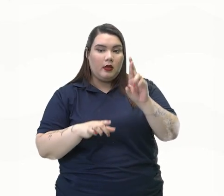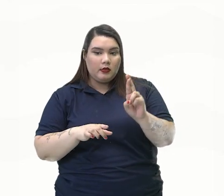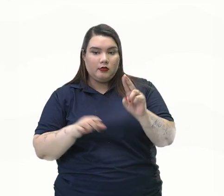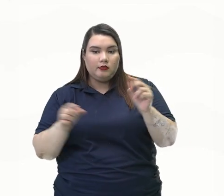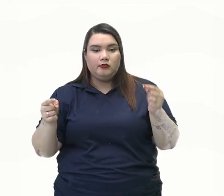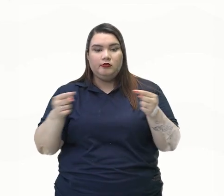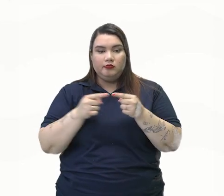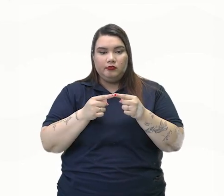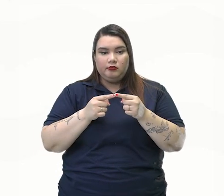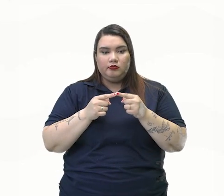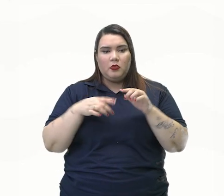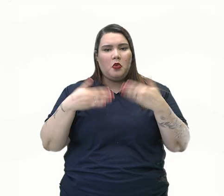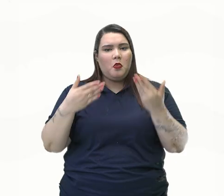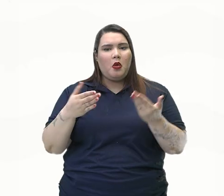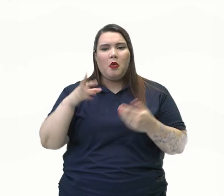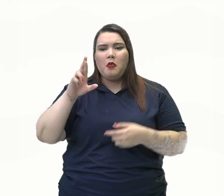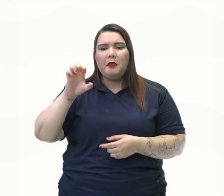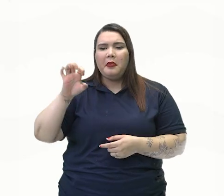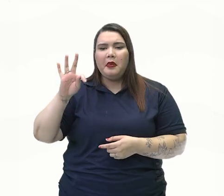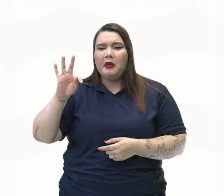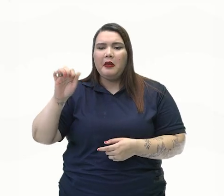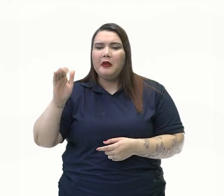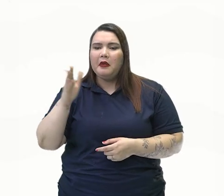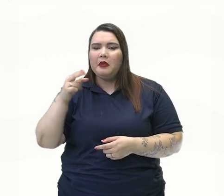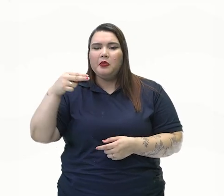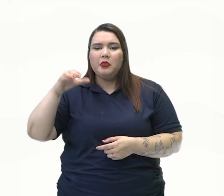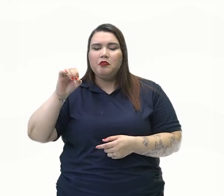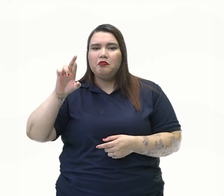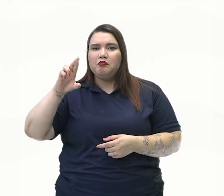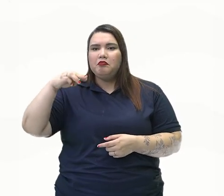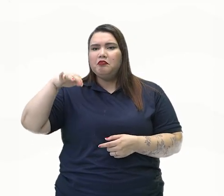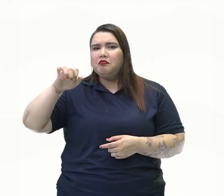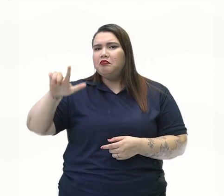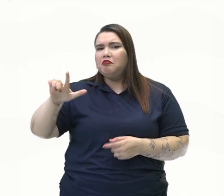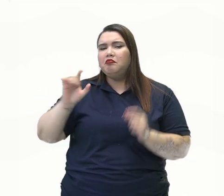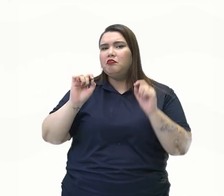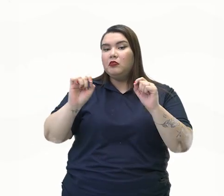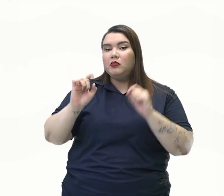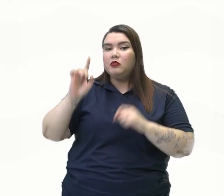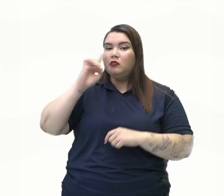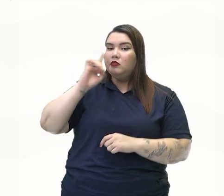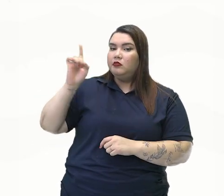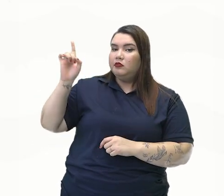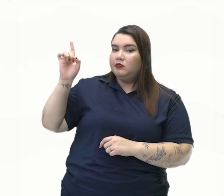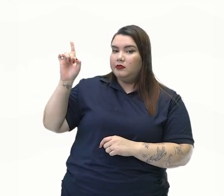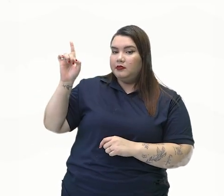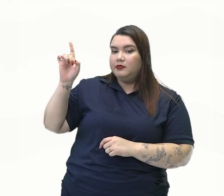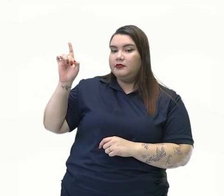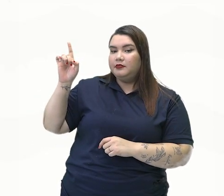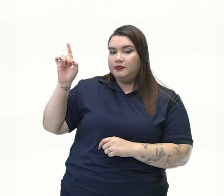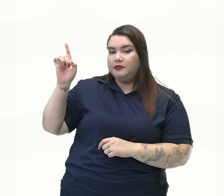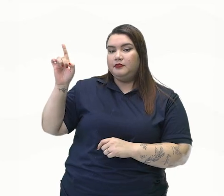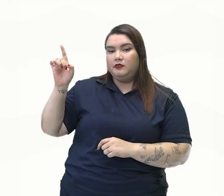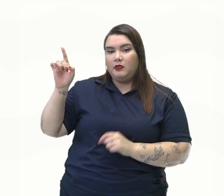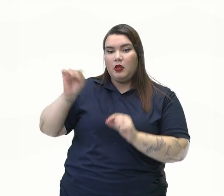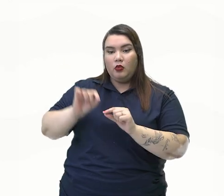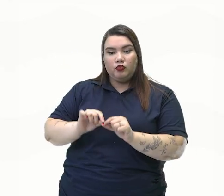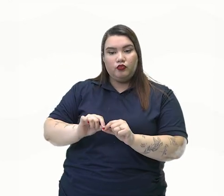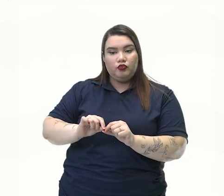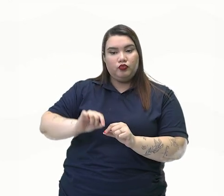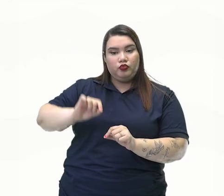normal. Aí você pode estar... Que reta normal é esta? A reta normal, aqui,